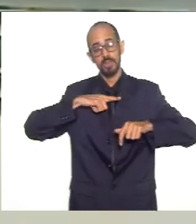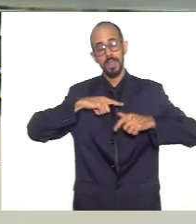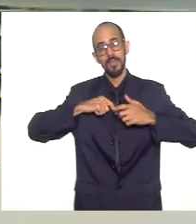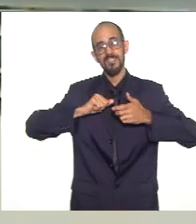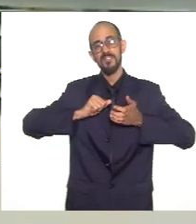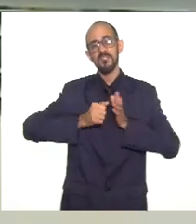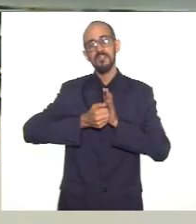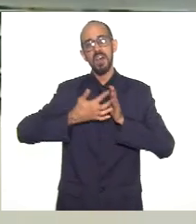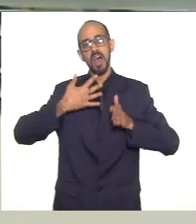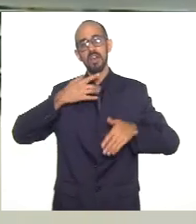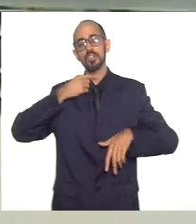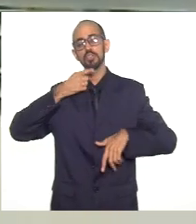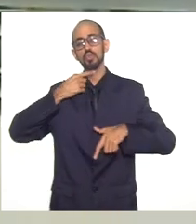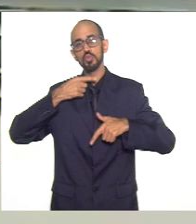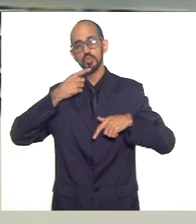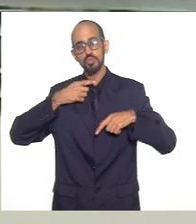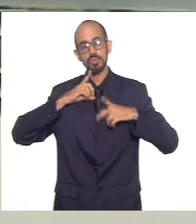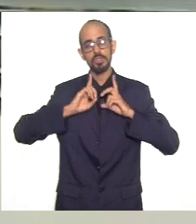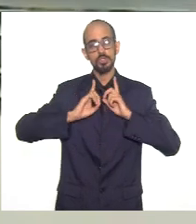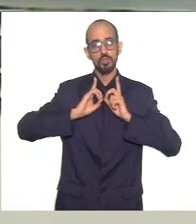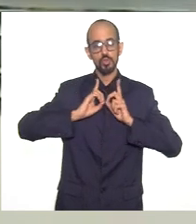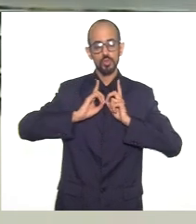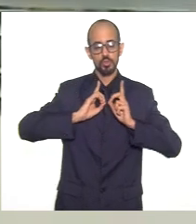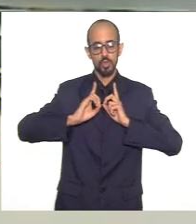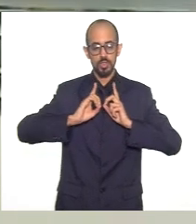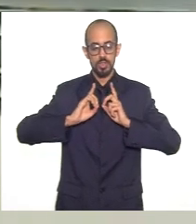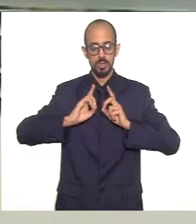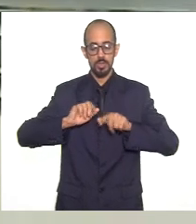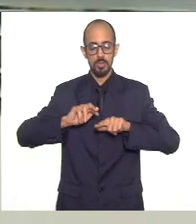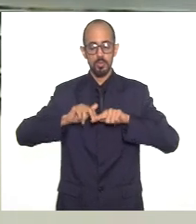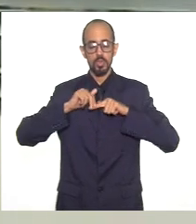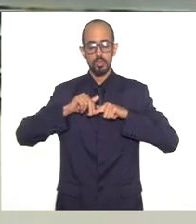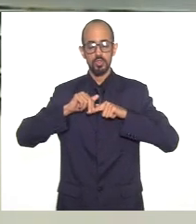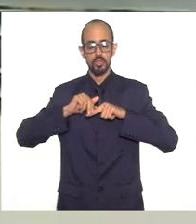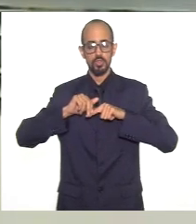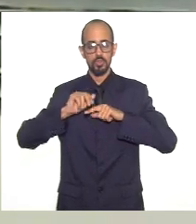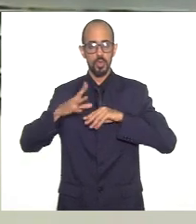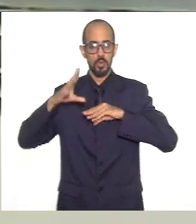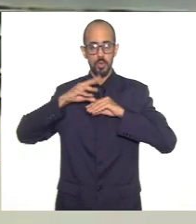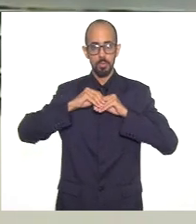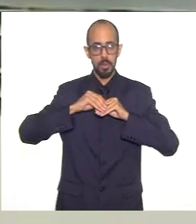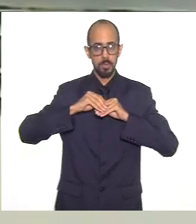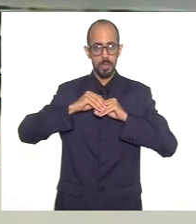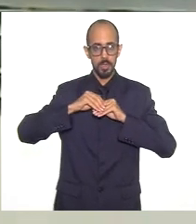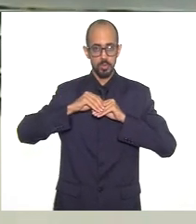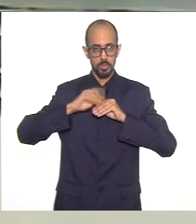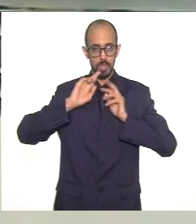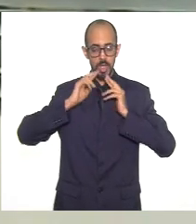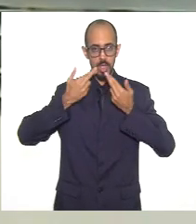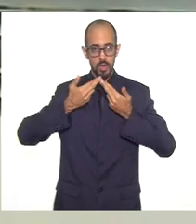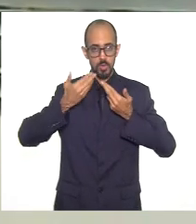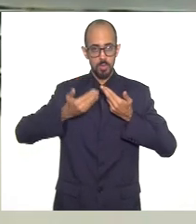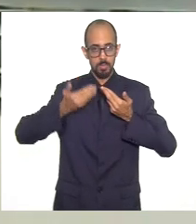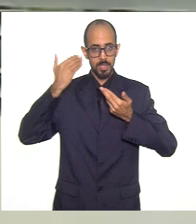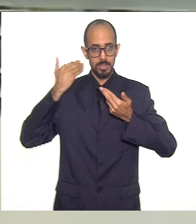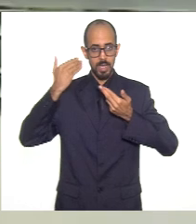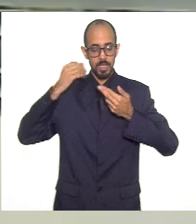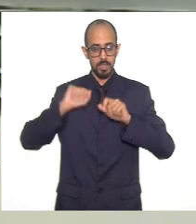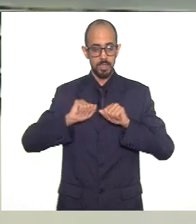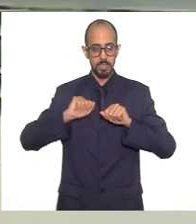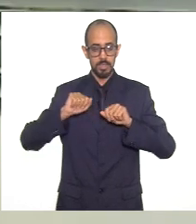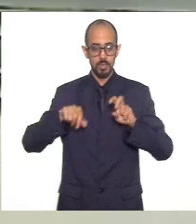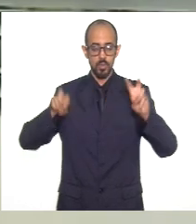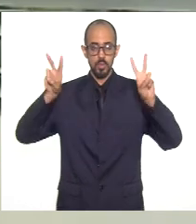tema escolhido em complementação à reunião passada, onde a preleção